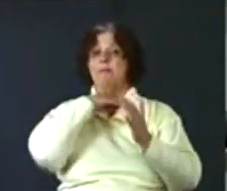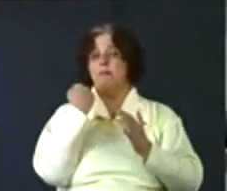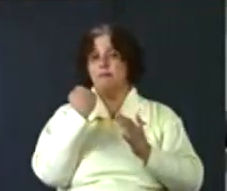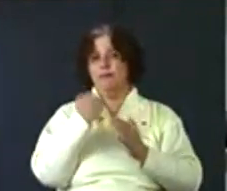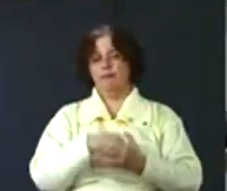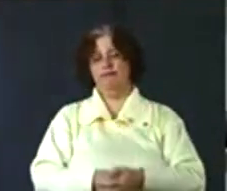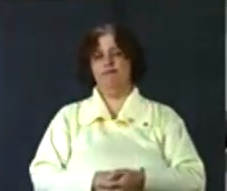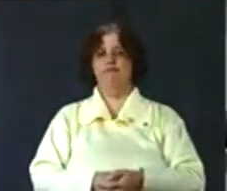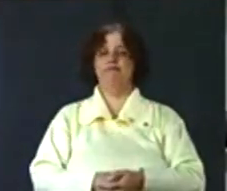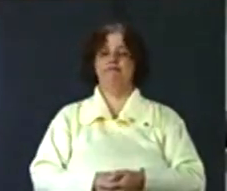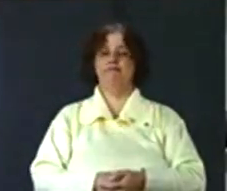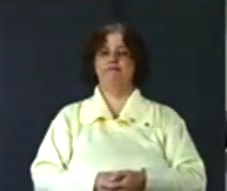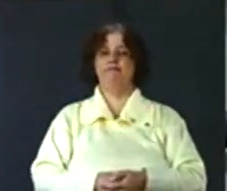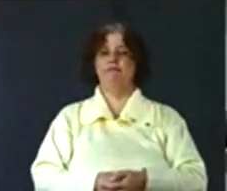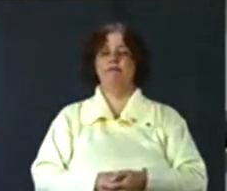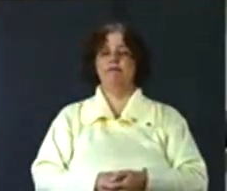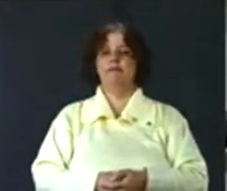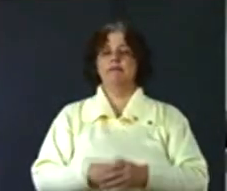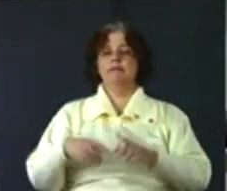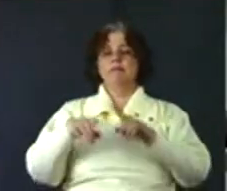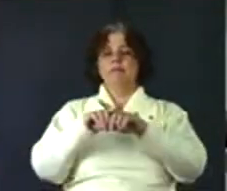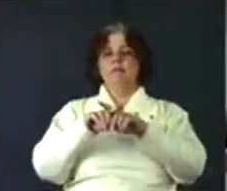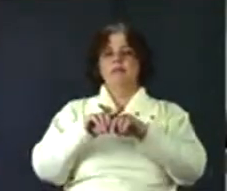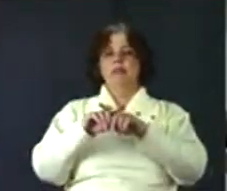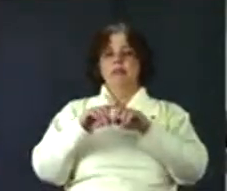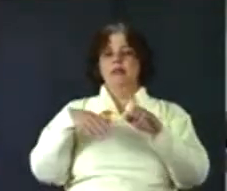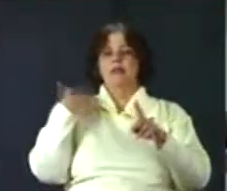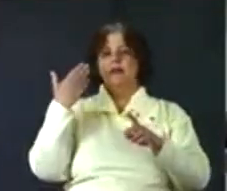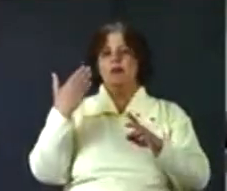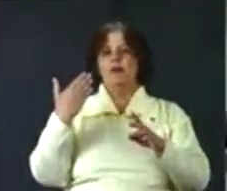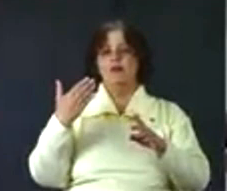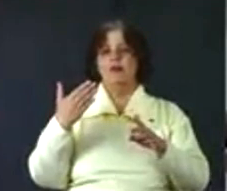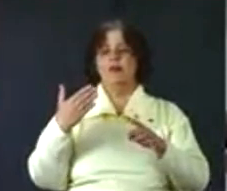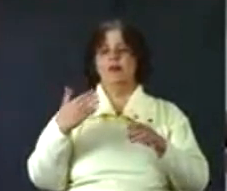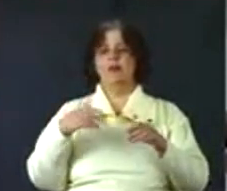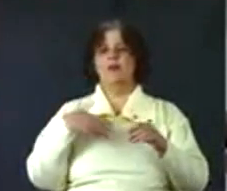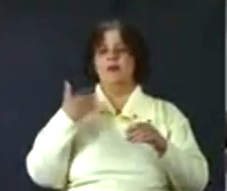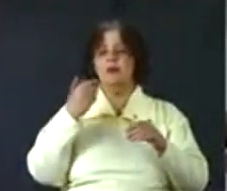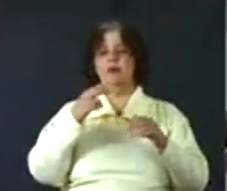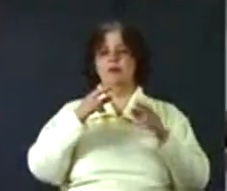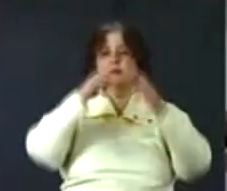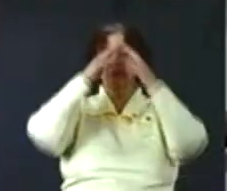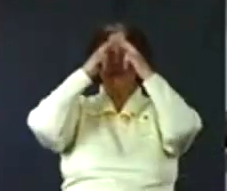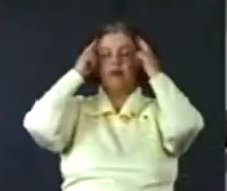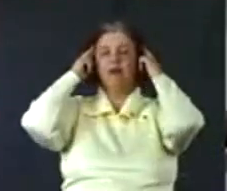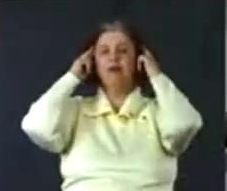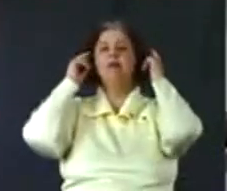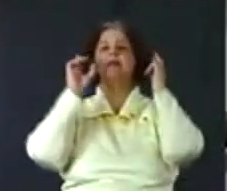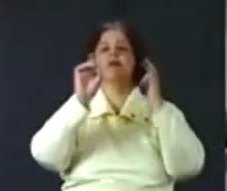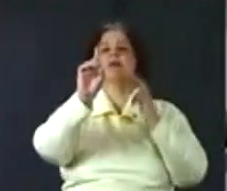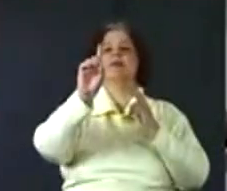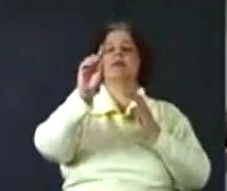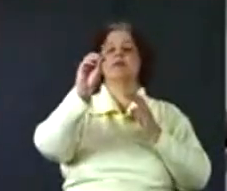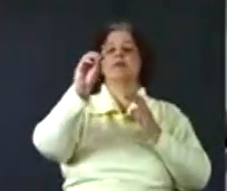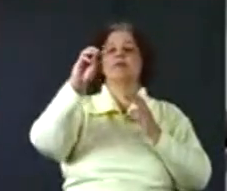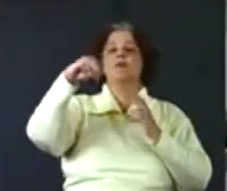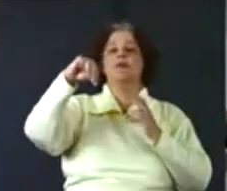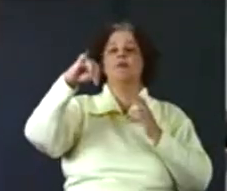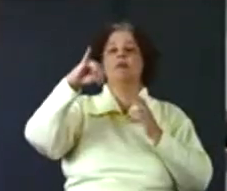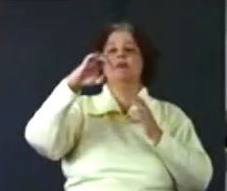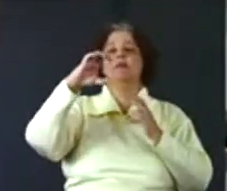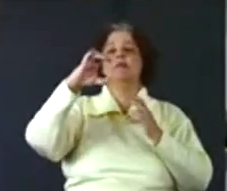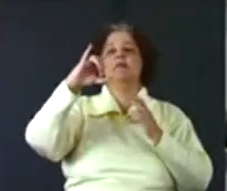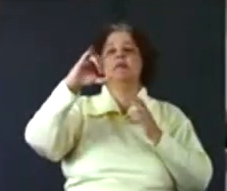sim libertos. O próprio João, quando Domiciano sai do império e outro imperador assume o seu